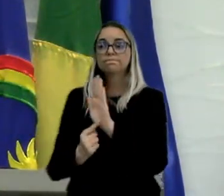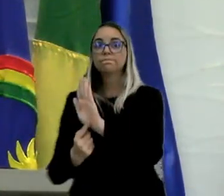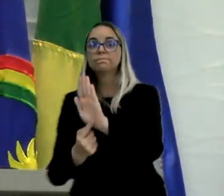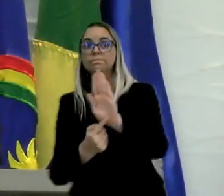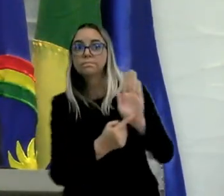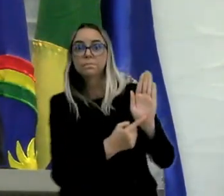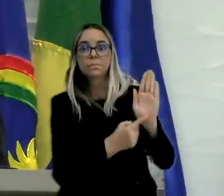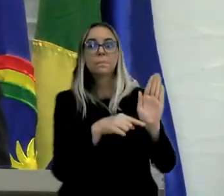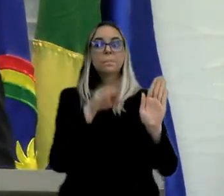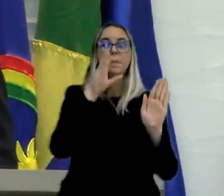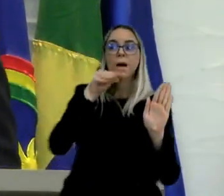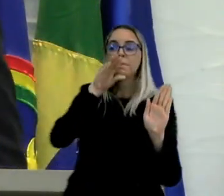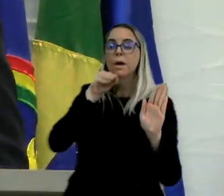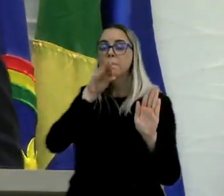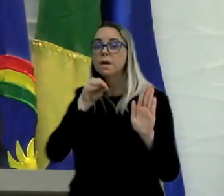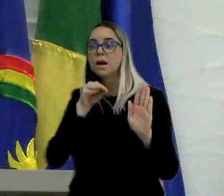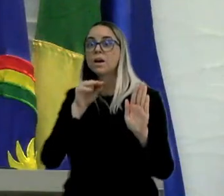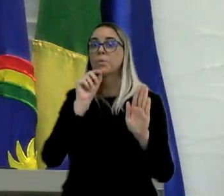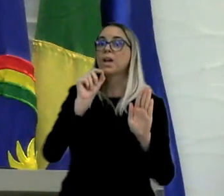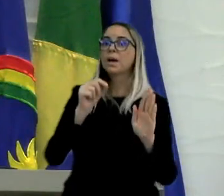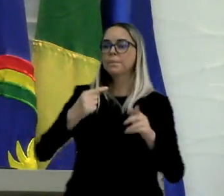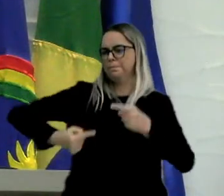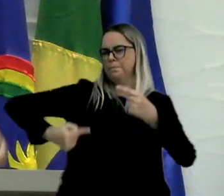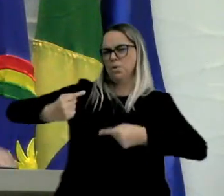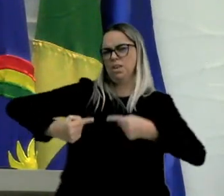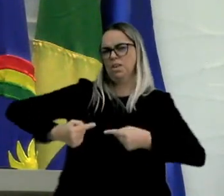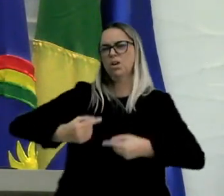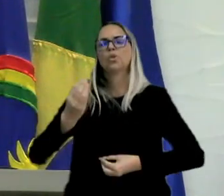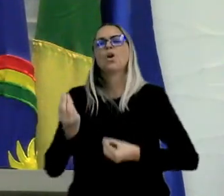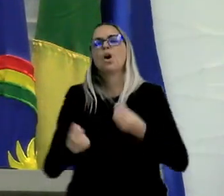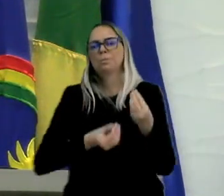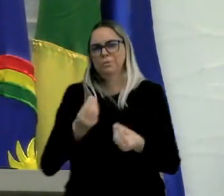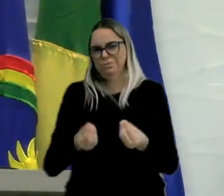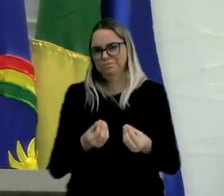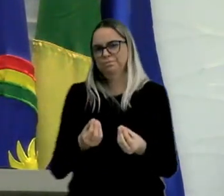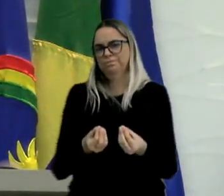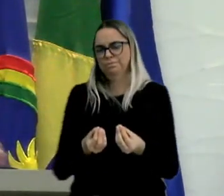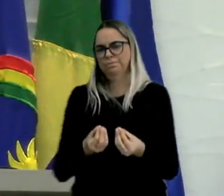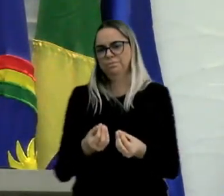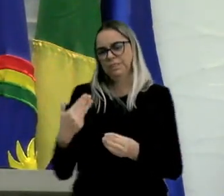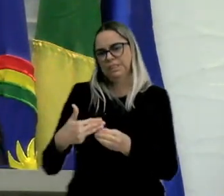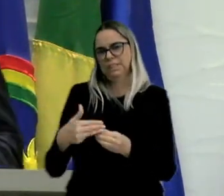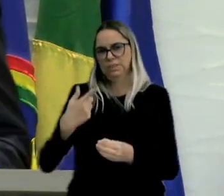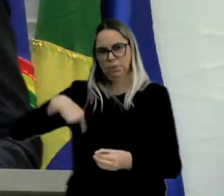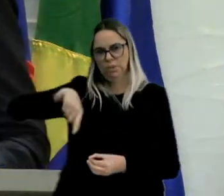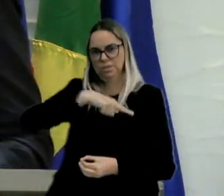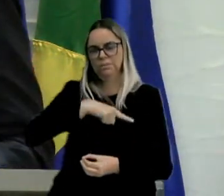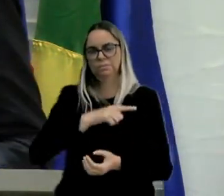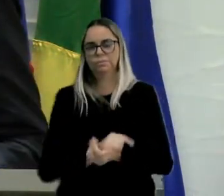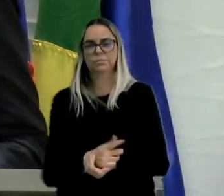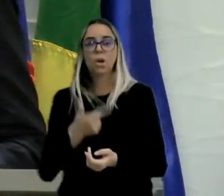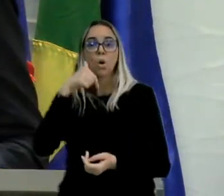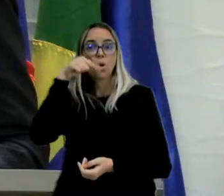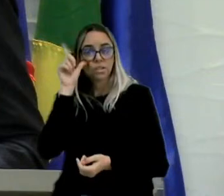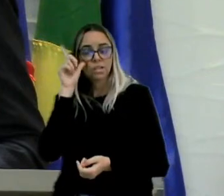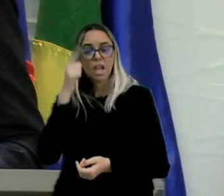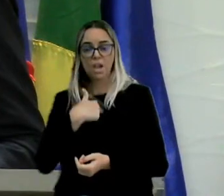a realidade política do nosso município ontem eu estive em